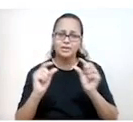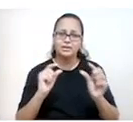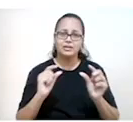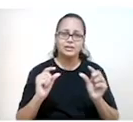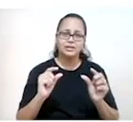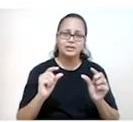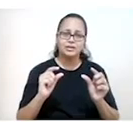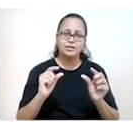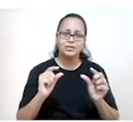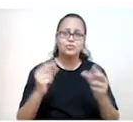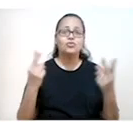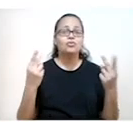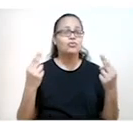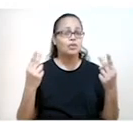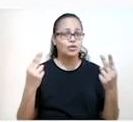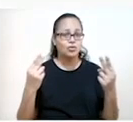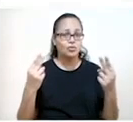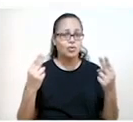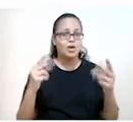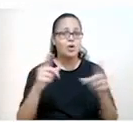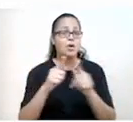maior. Essa aqui é a mesma coisa.